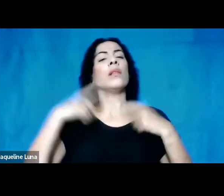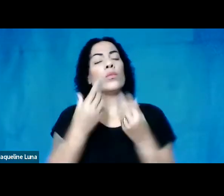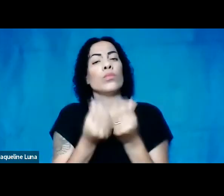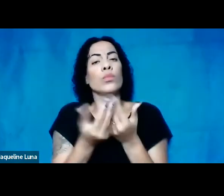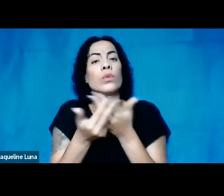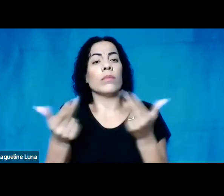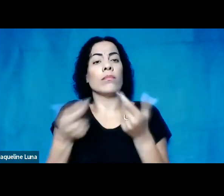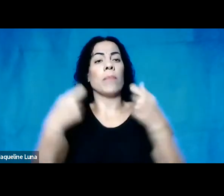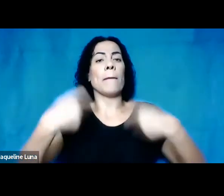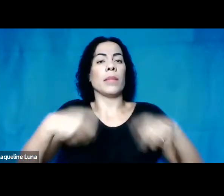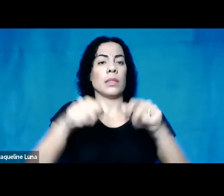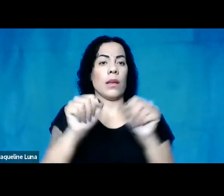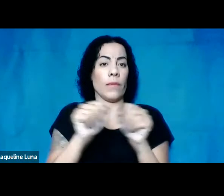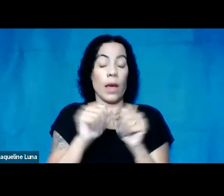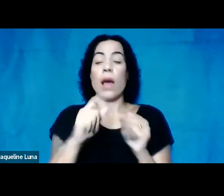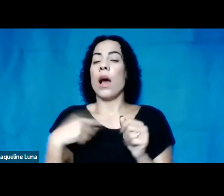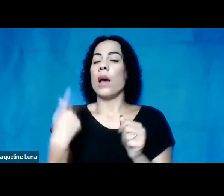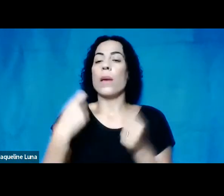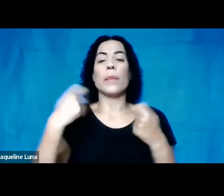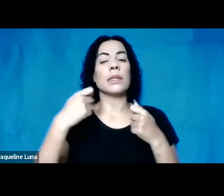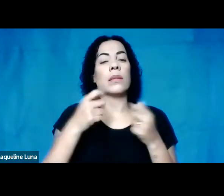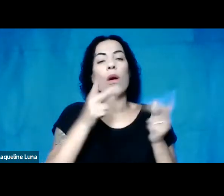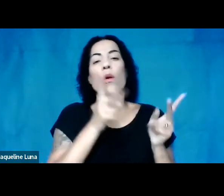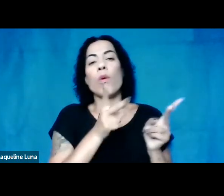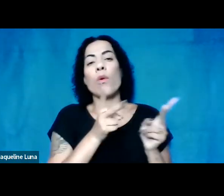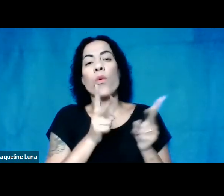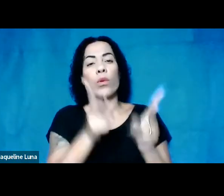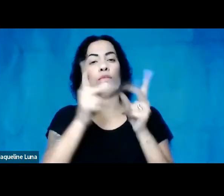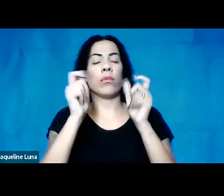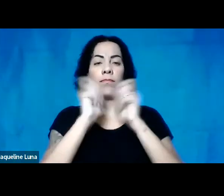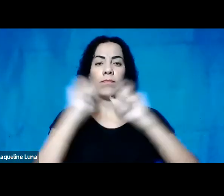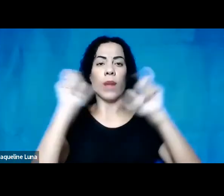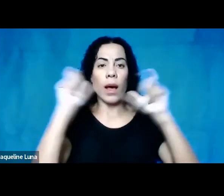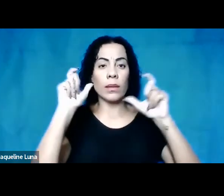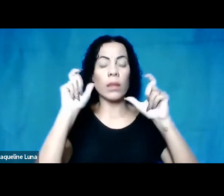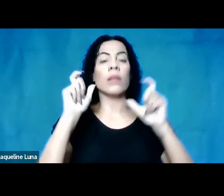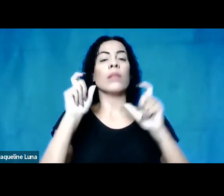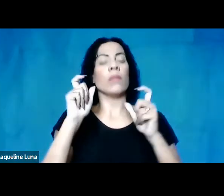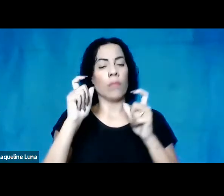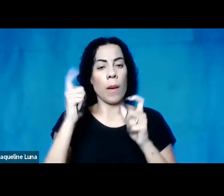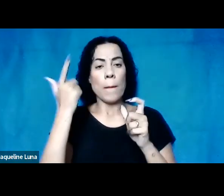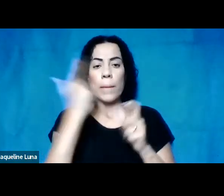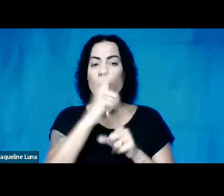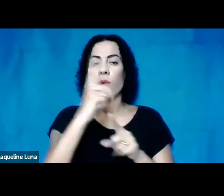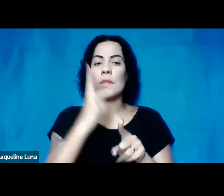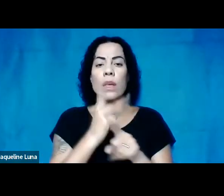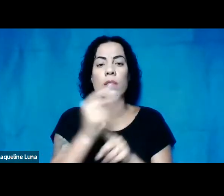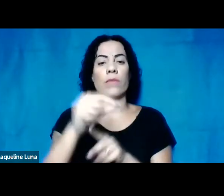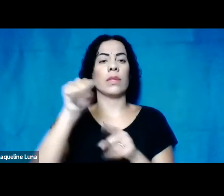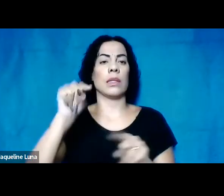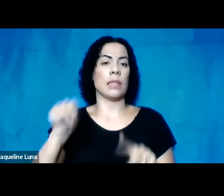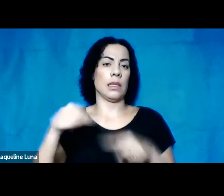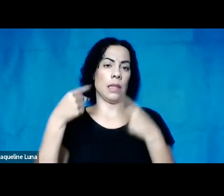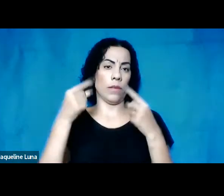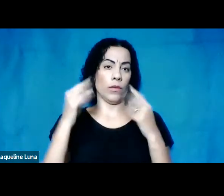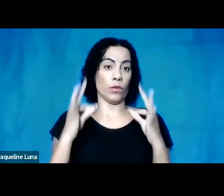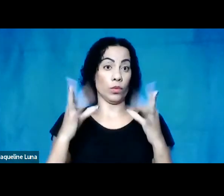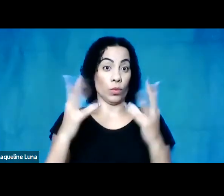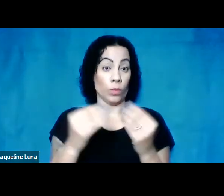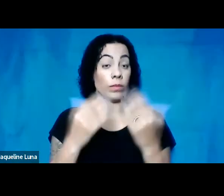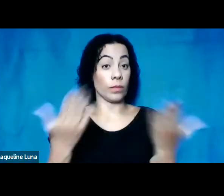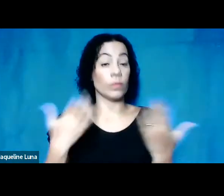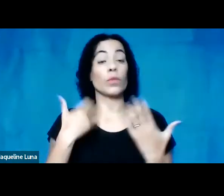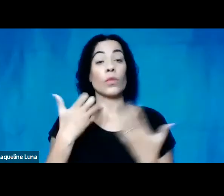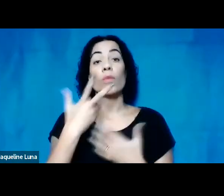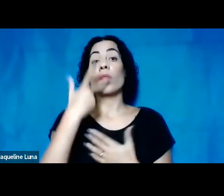fique cotidianamente atento, alerta para encarar e para enfrentar esses desafios todos. E aí eu queria ressaltar